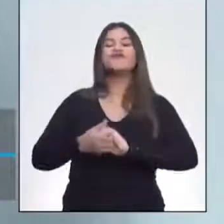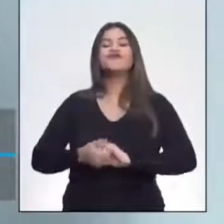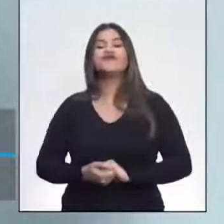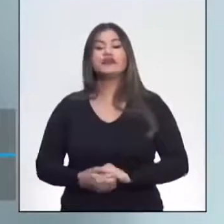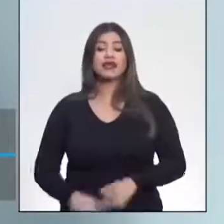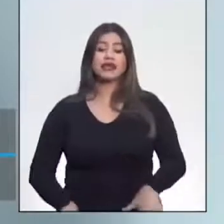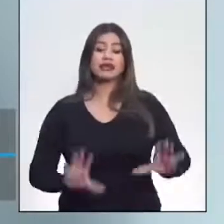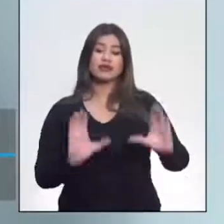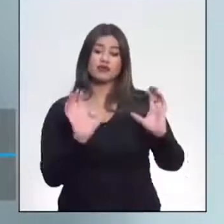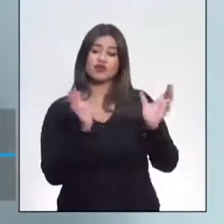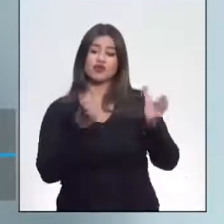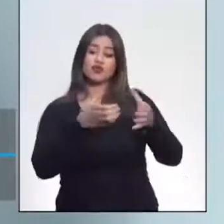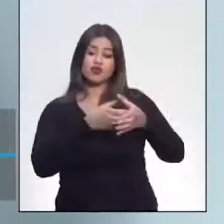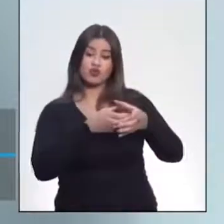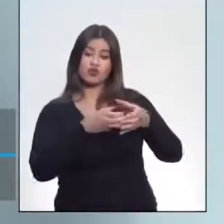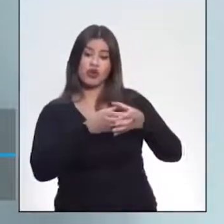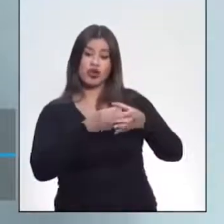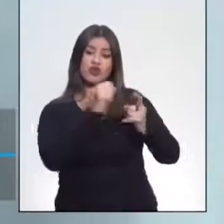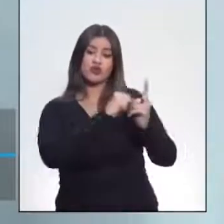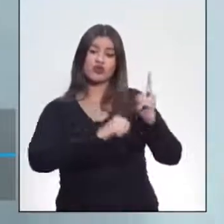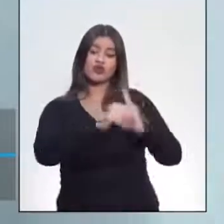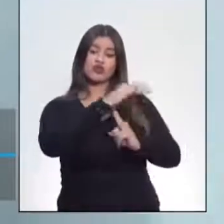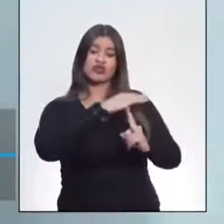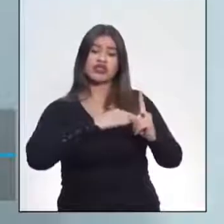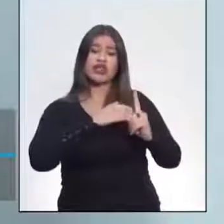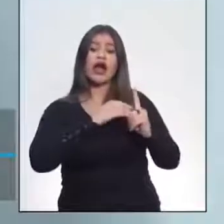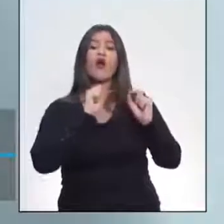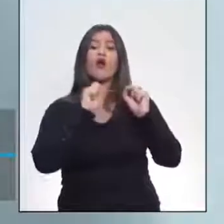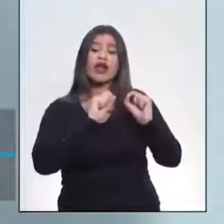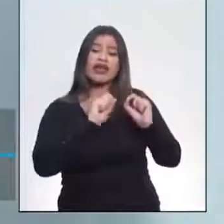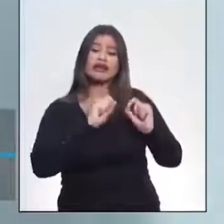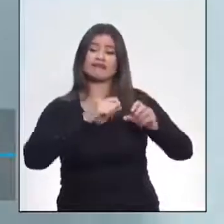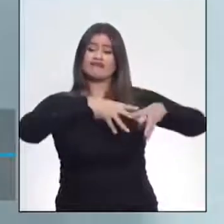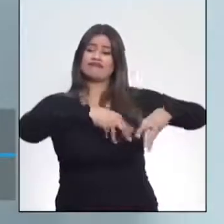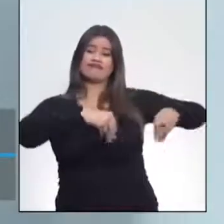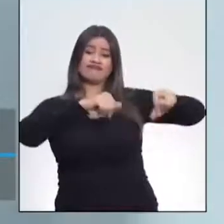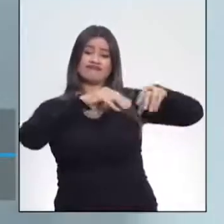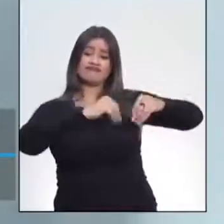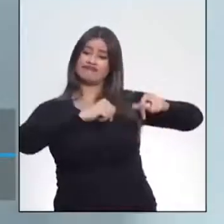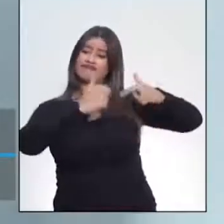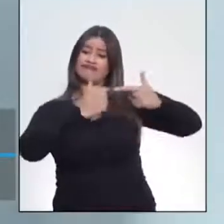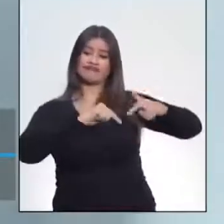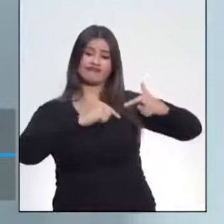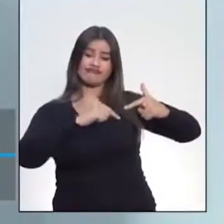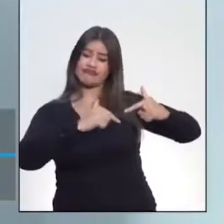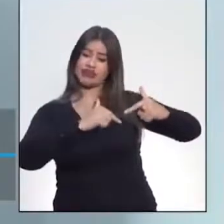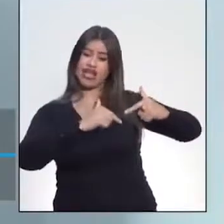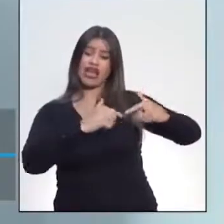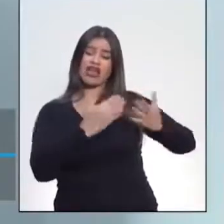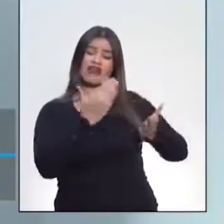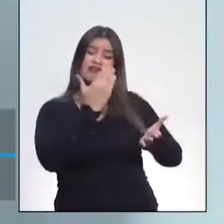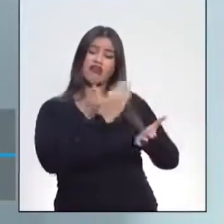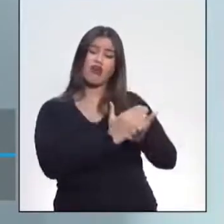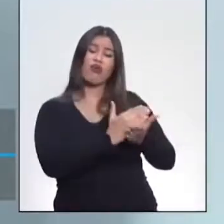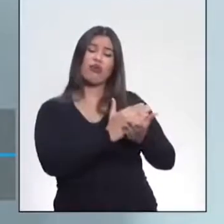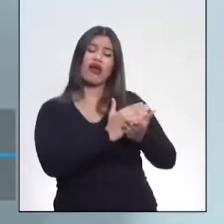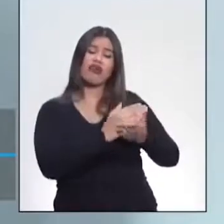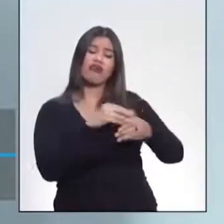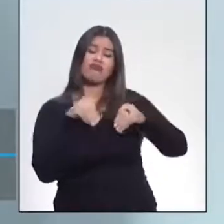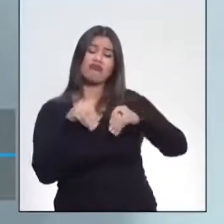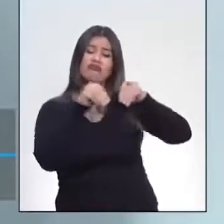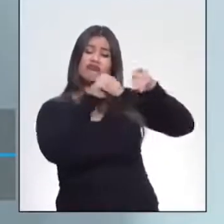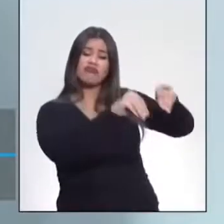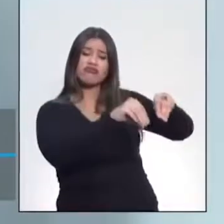alguns que alguma parte da sociedade que não vai ter terra e essa parte da sociedade ela começa a